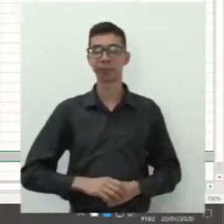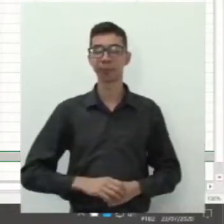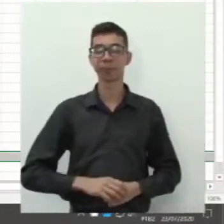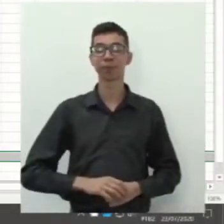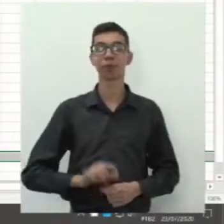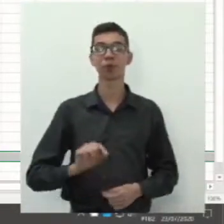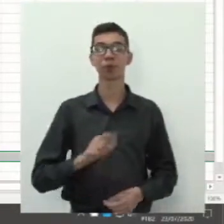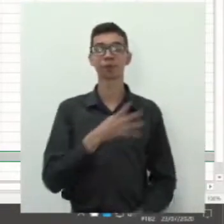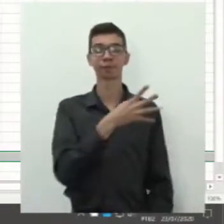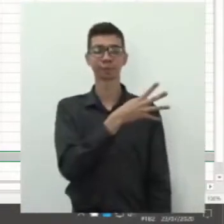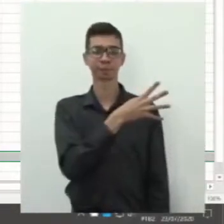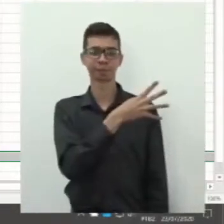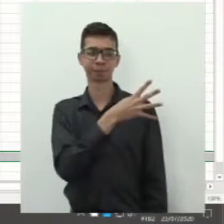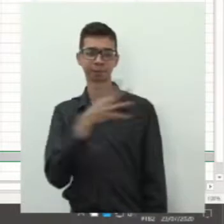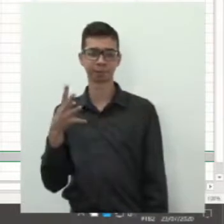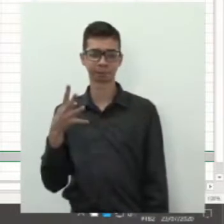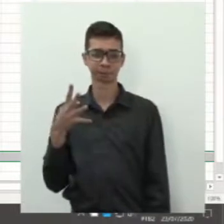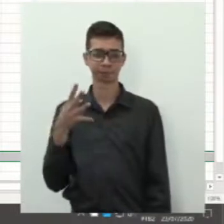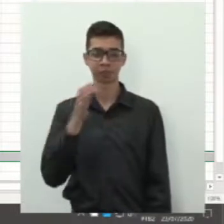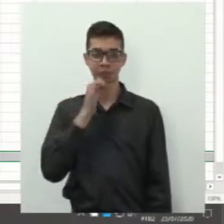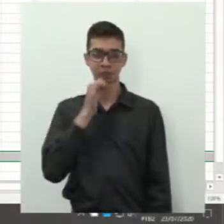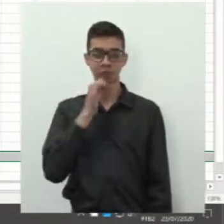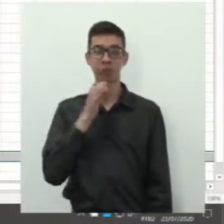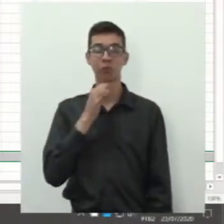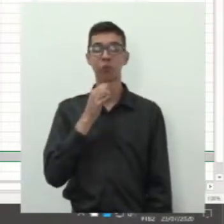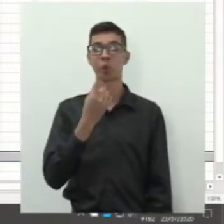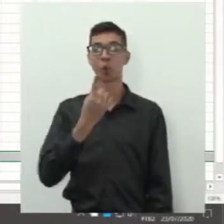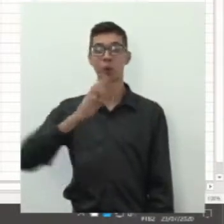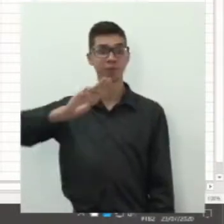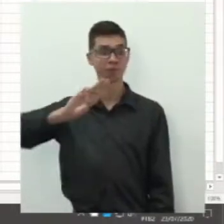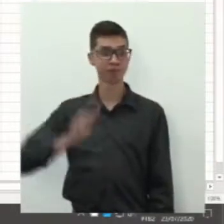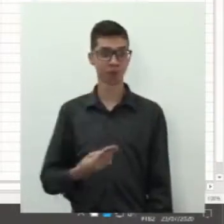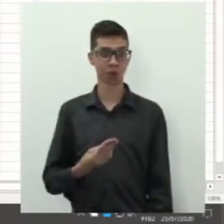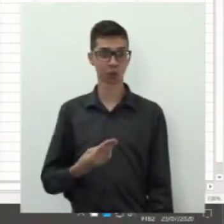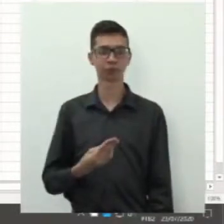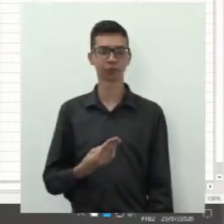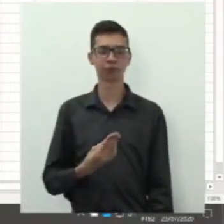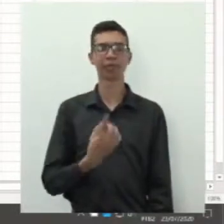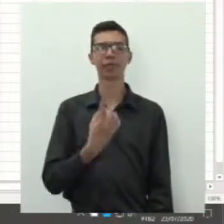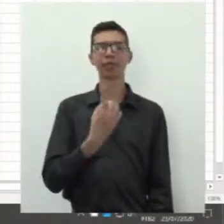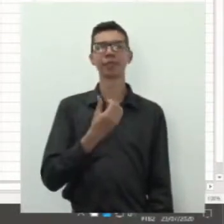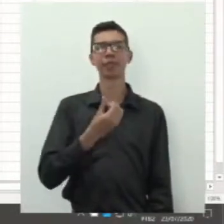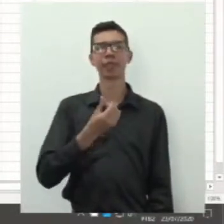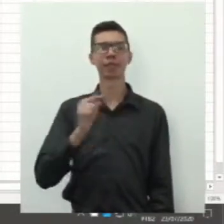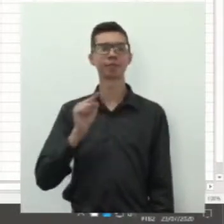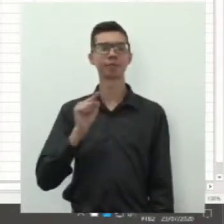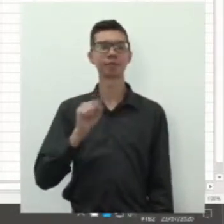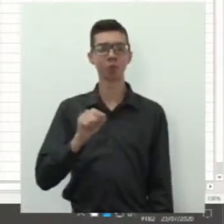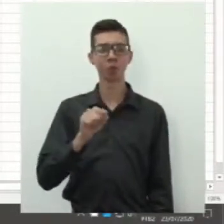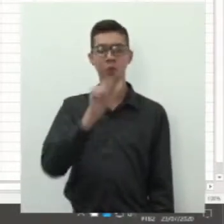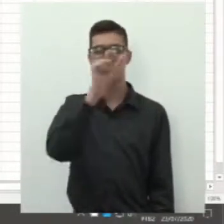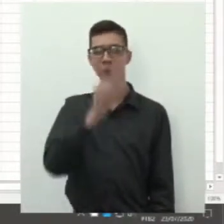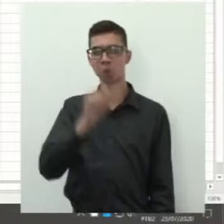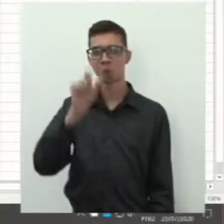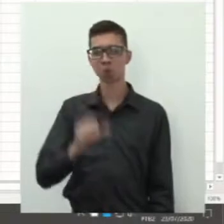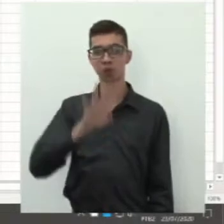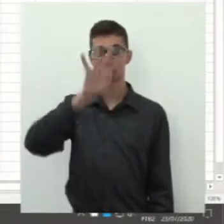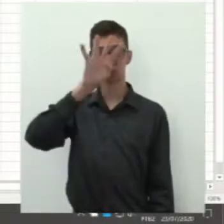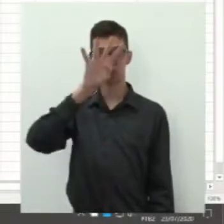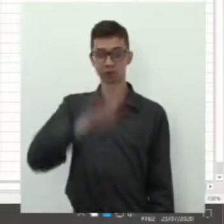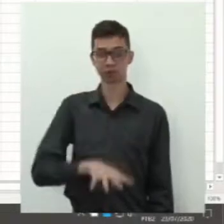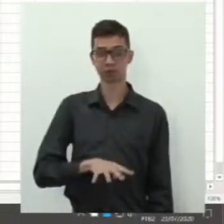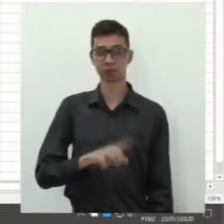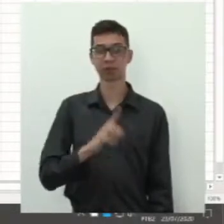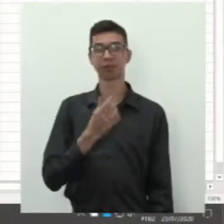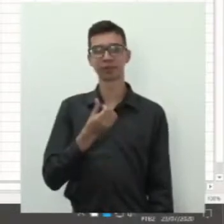e uma planilha no Excel tem 1 milhão de linhas e 16 mil colunas, tá? Então, é muita linha, muita coluna para a